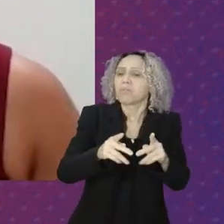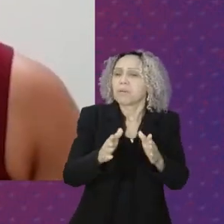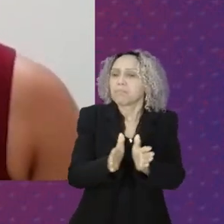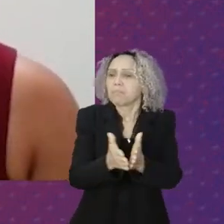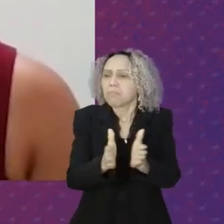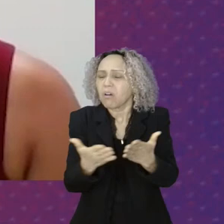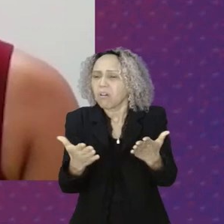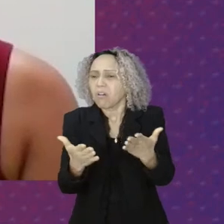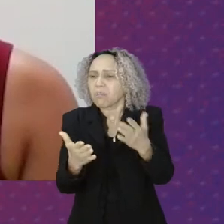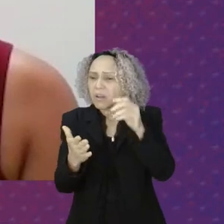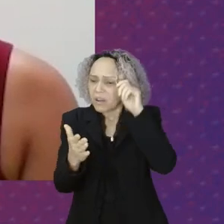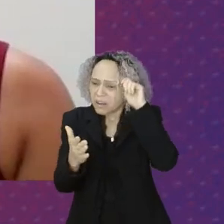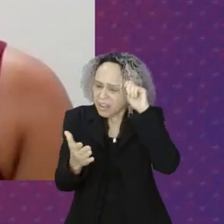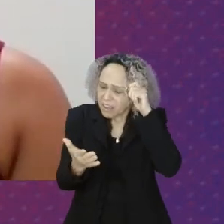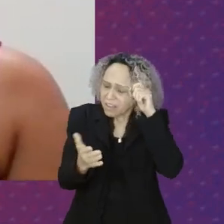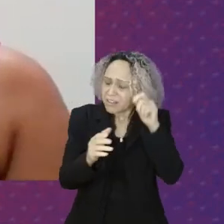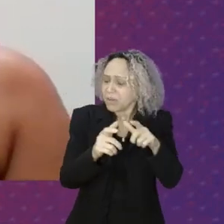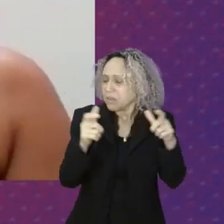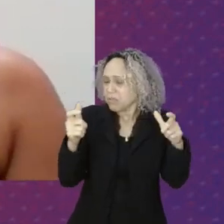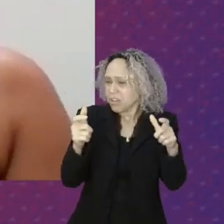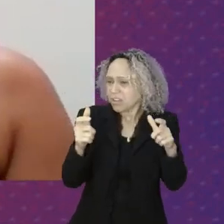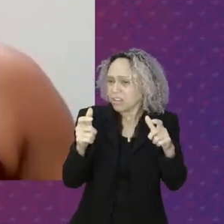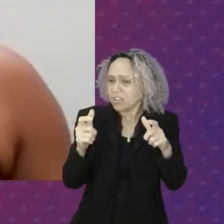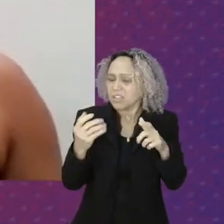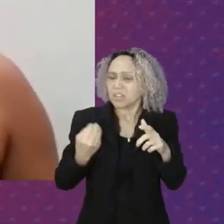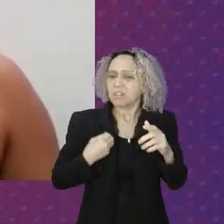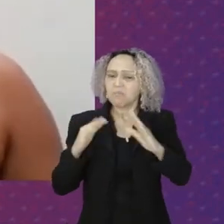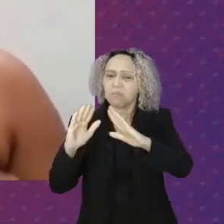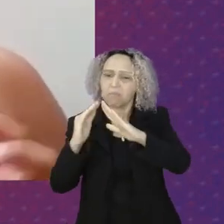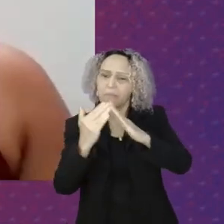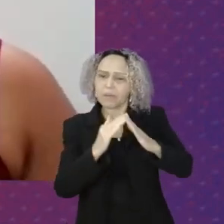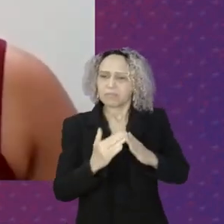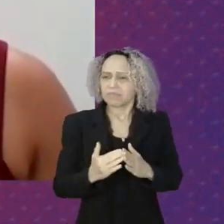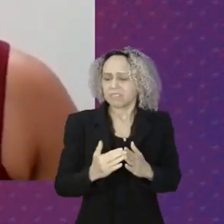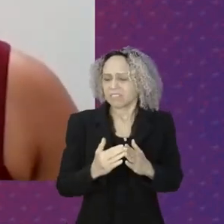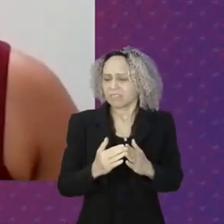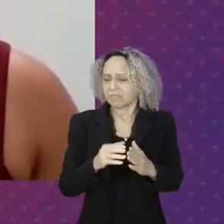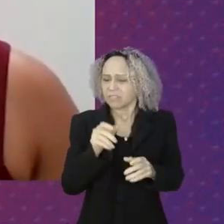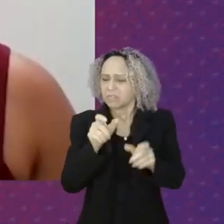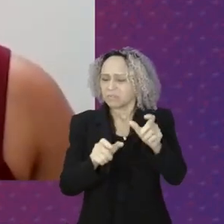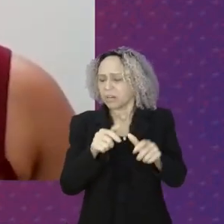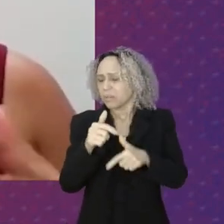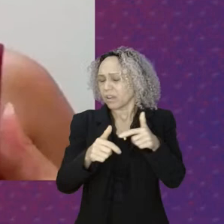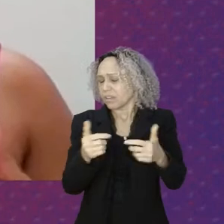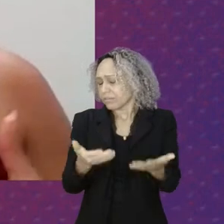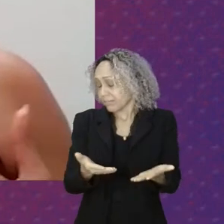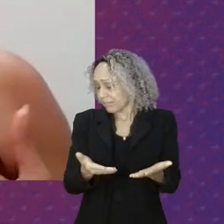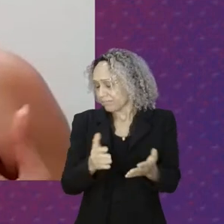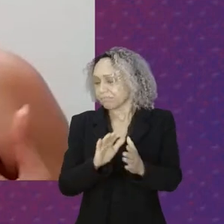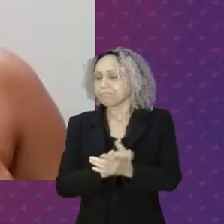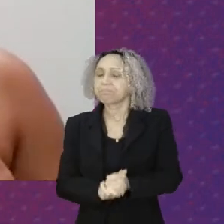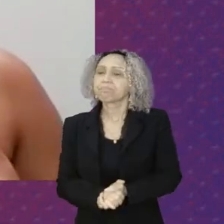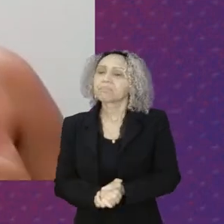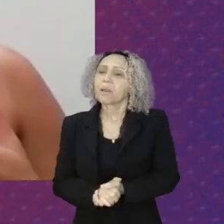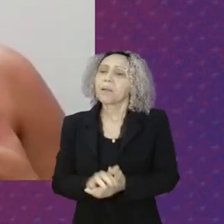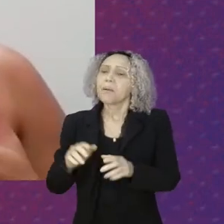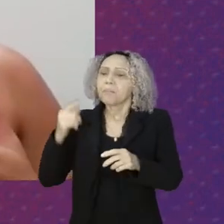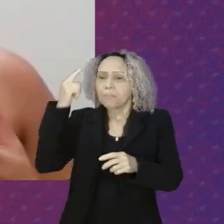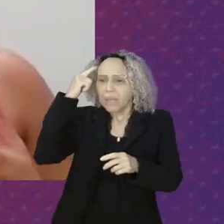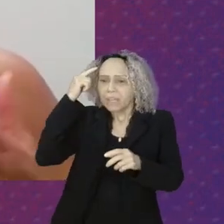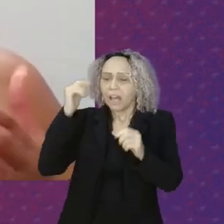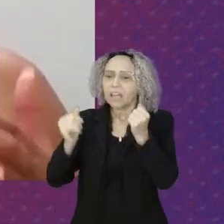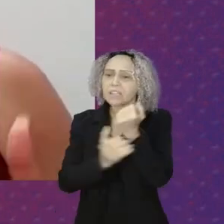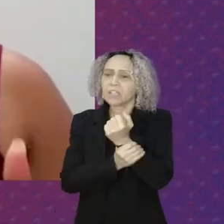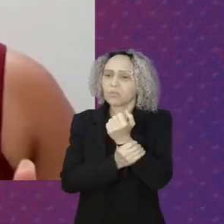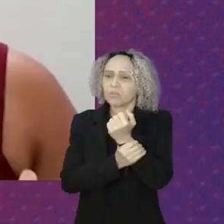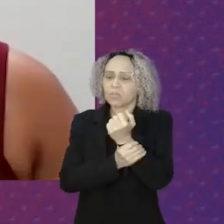que é majoritariamente negra. Então, pensar a segurança com cidadania, a segurança cidadã,